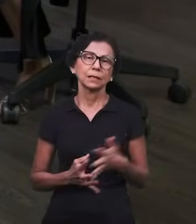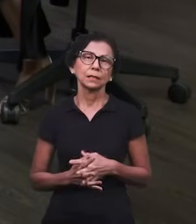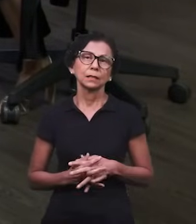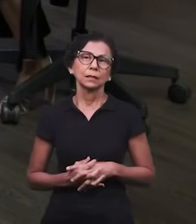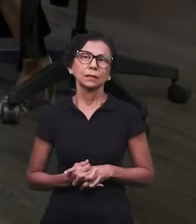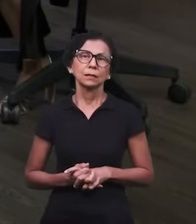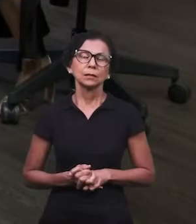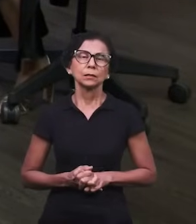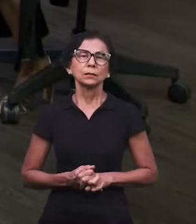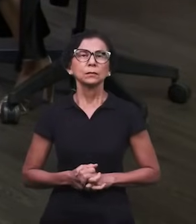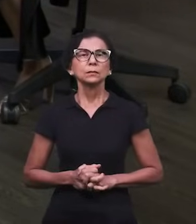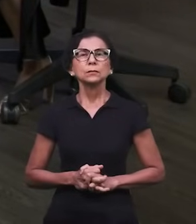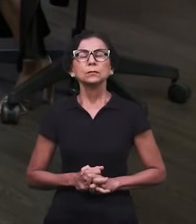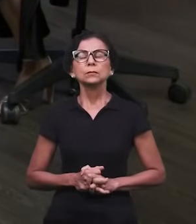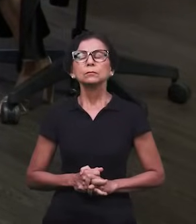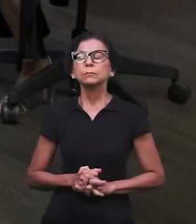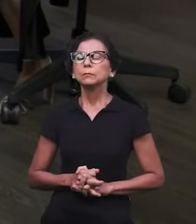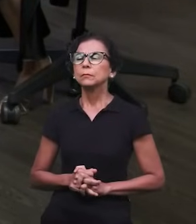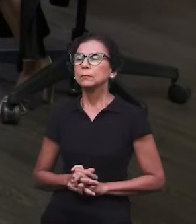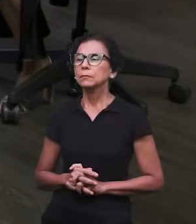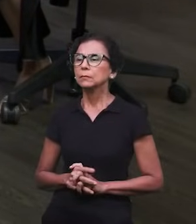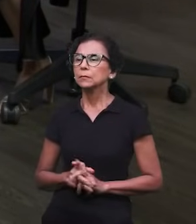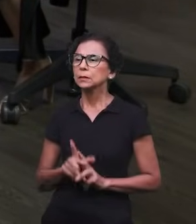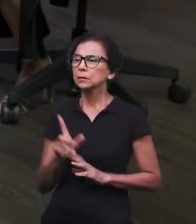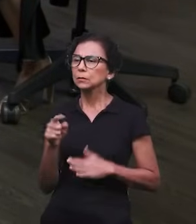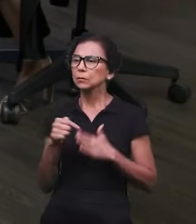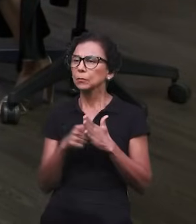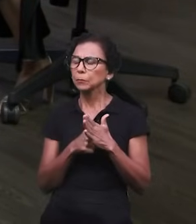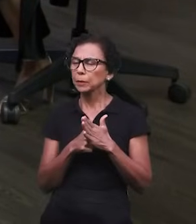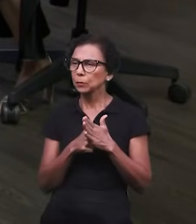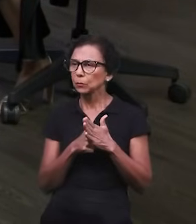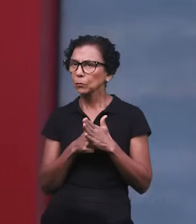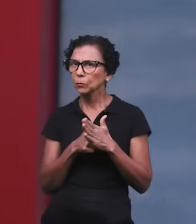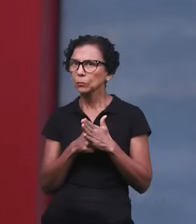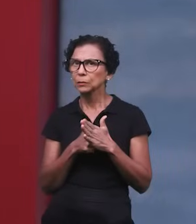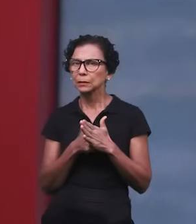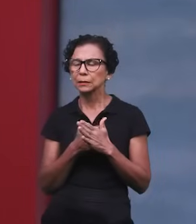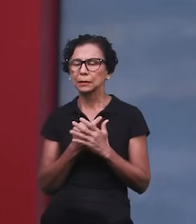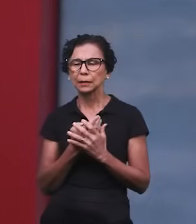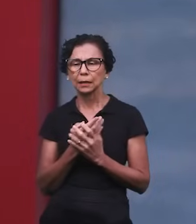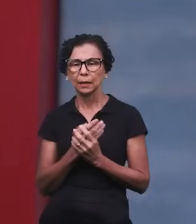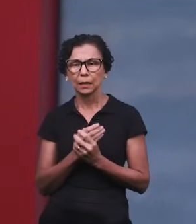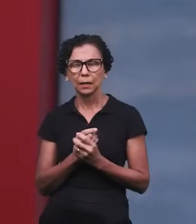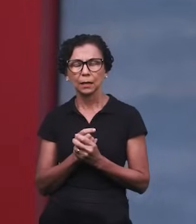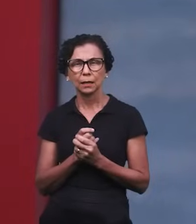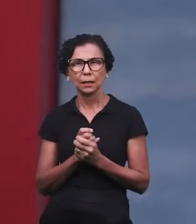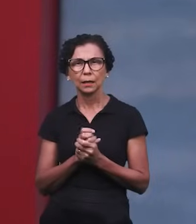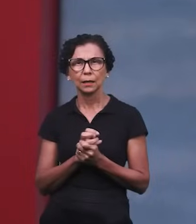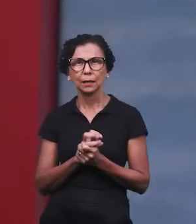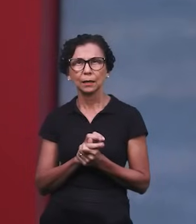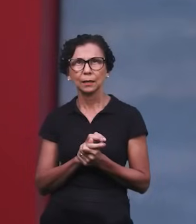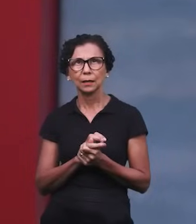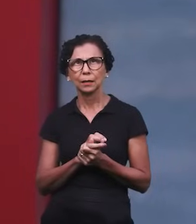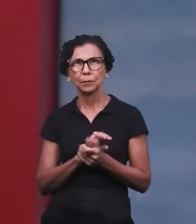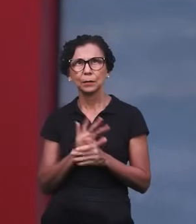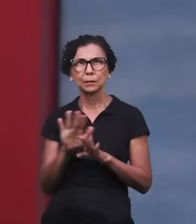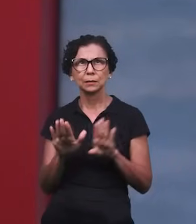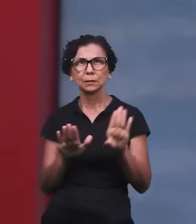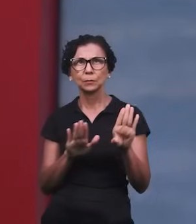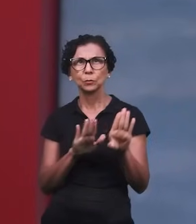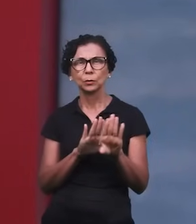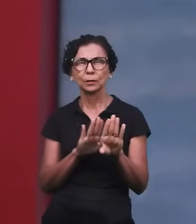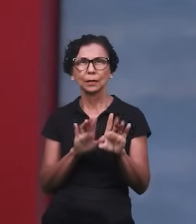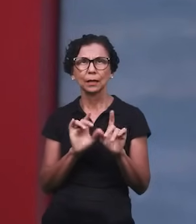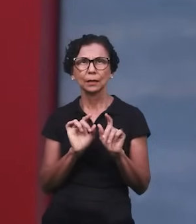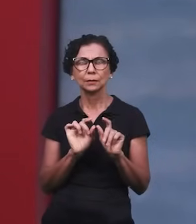verdade. Mas a sua pergunta, Thaís, me parece que traz implícita a ideia de que a universidade